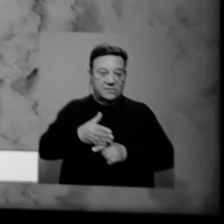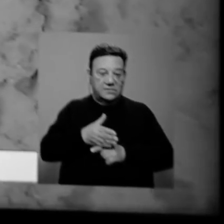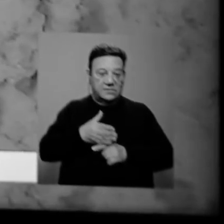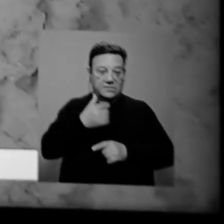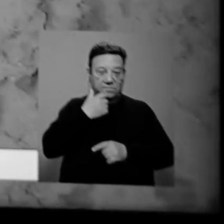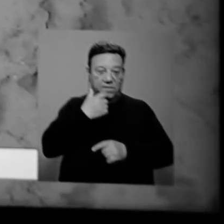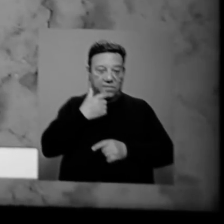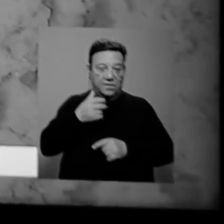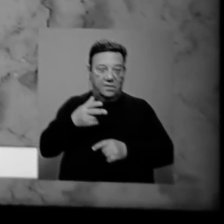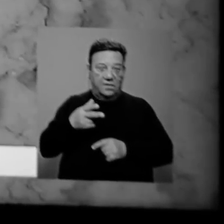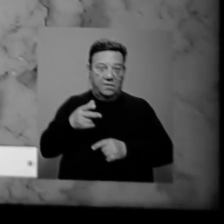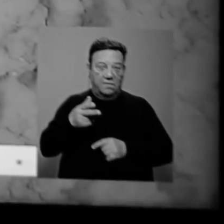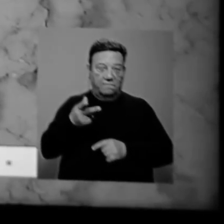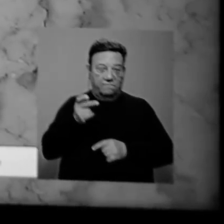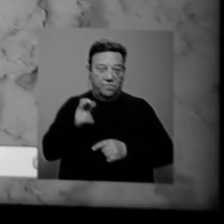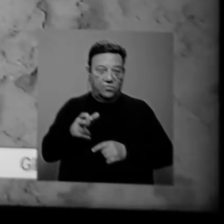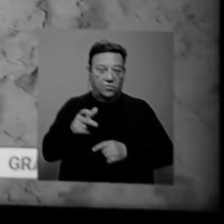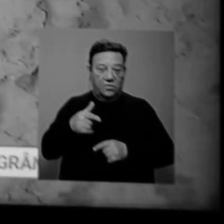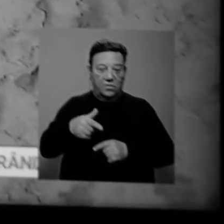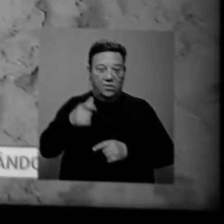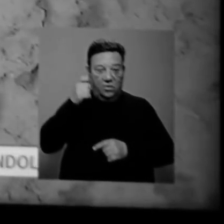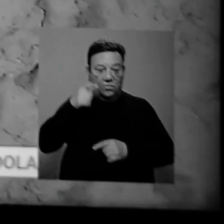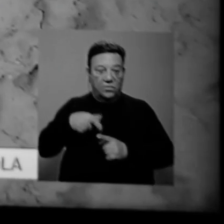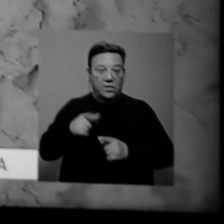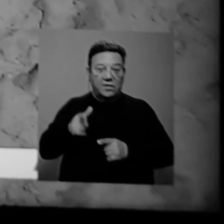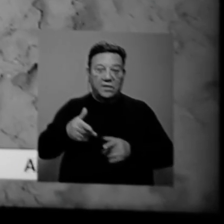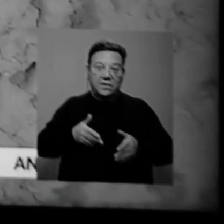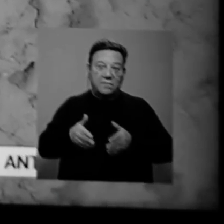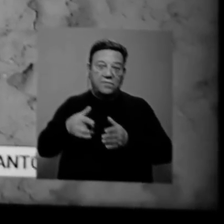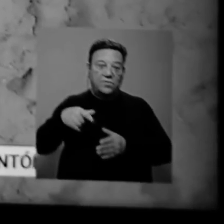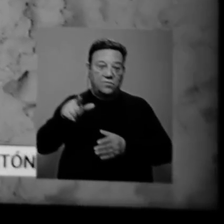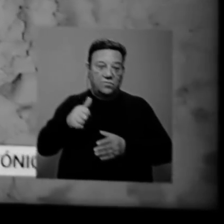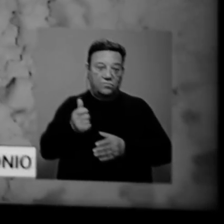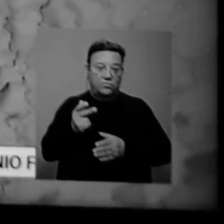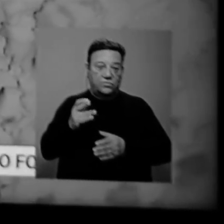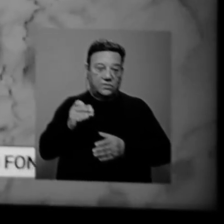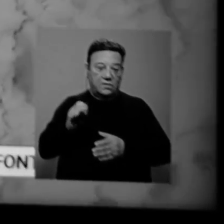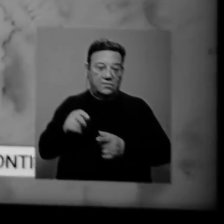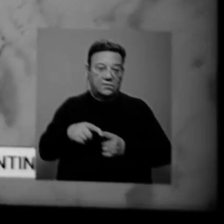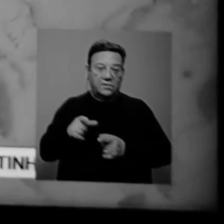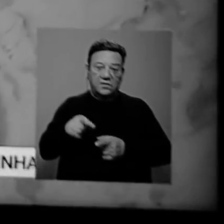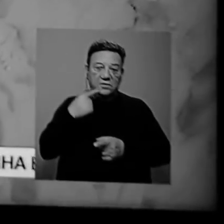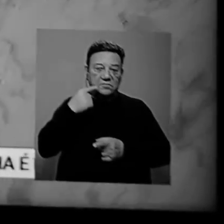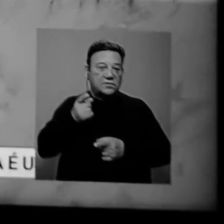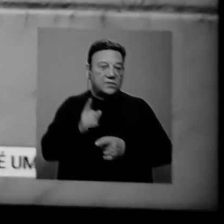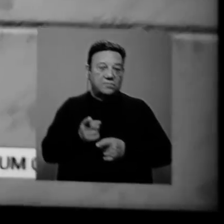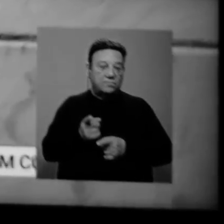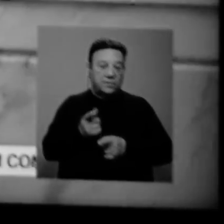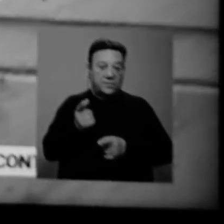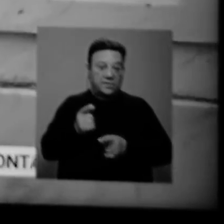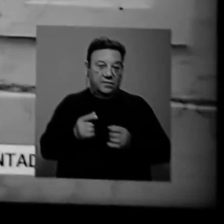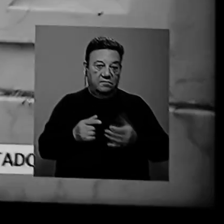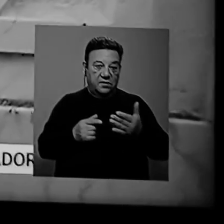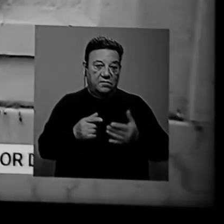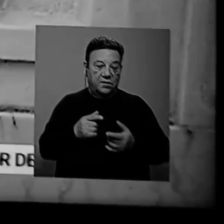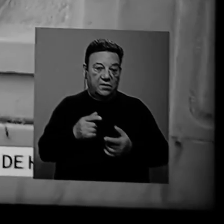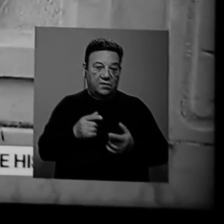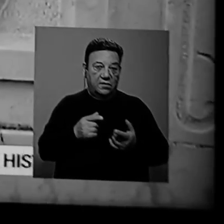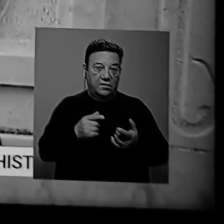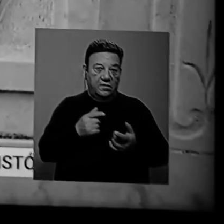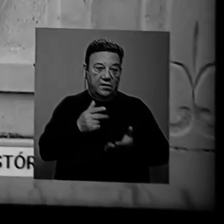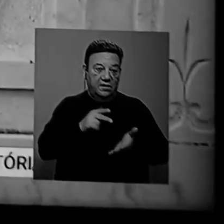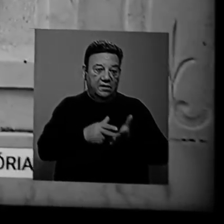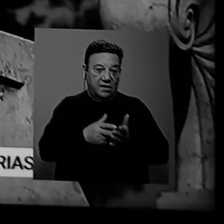serração de pedra era no caminho para Bruxelas. O que é que este jazigo tem de especial? Primeiro, a técnica